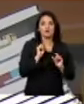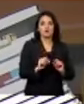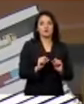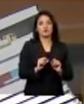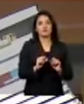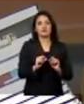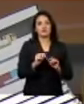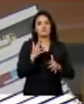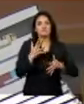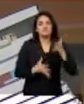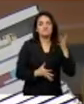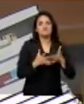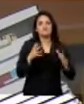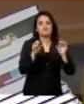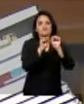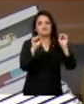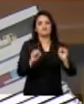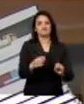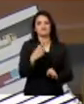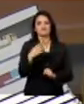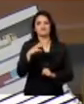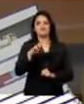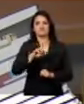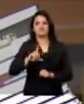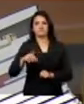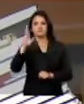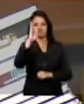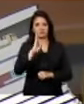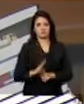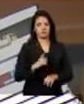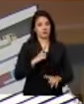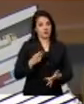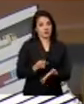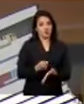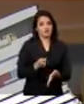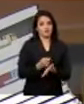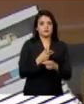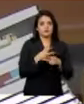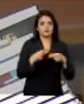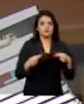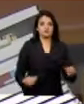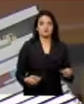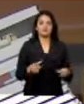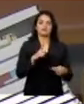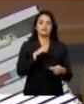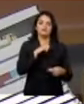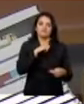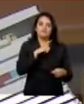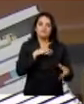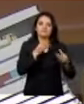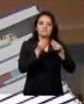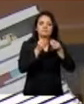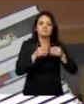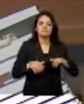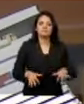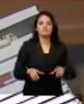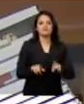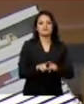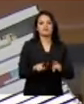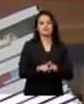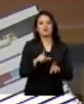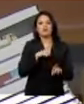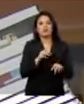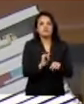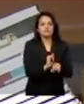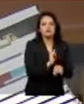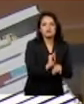penal brasileiro, reforçando efeitos tidos como colaterais, tais como o manejo estratégico